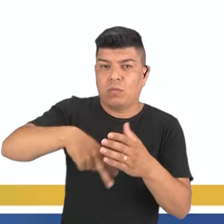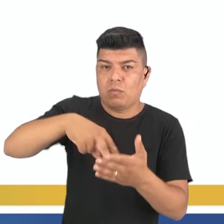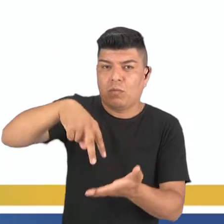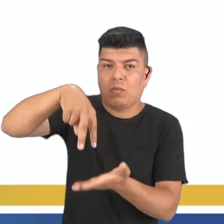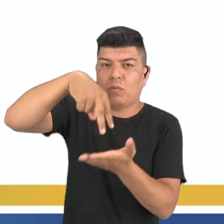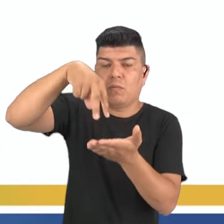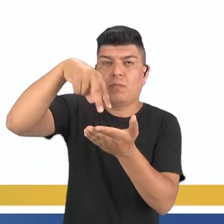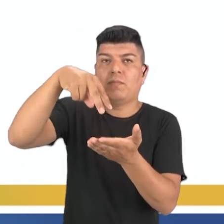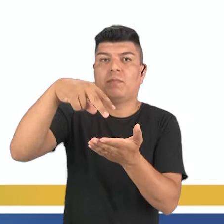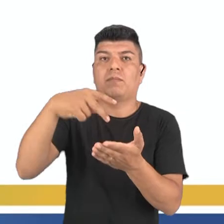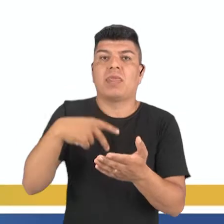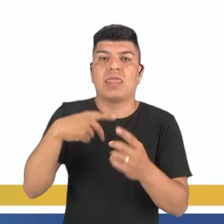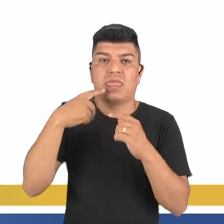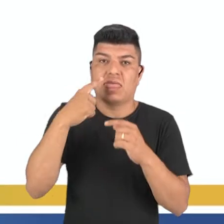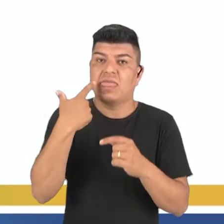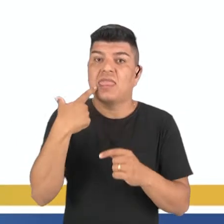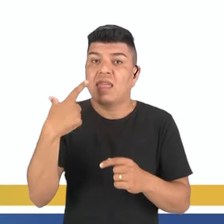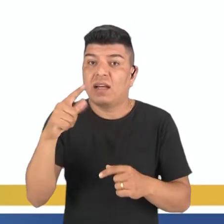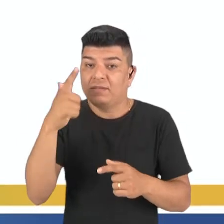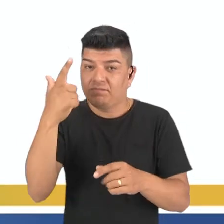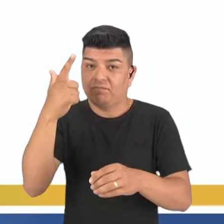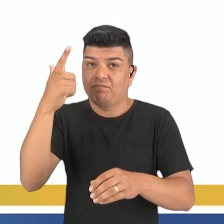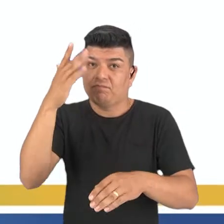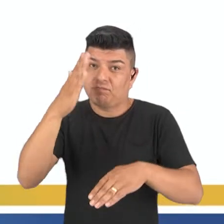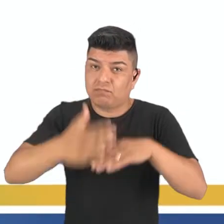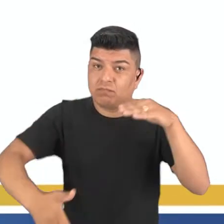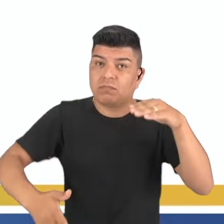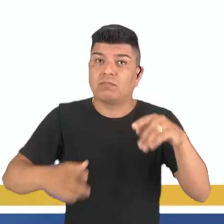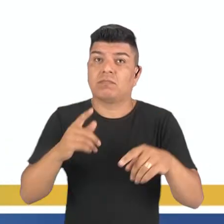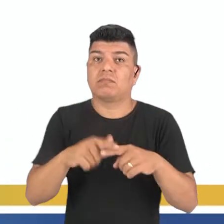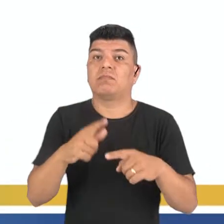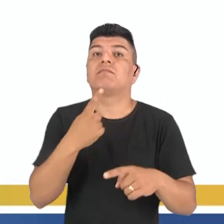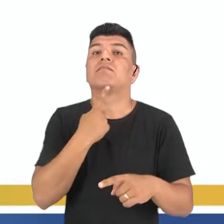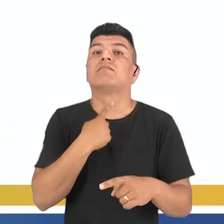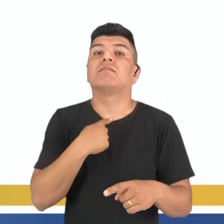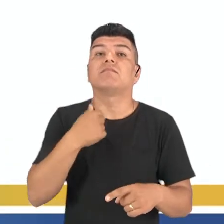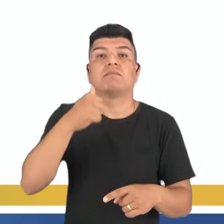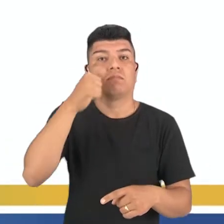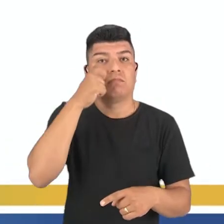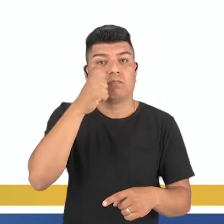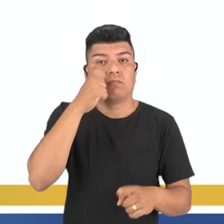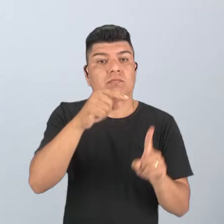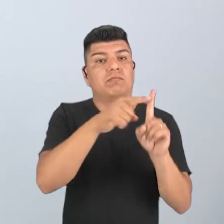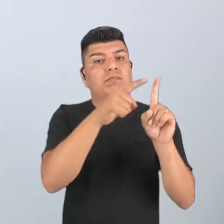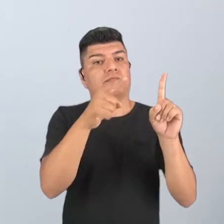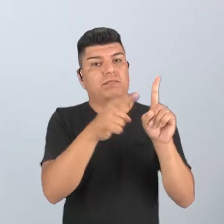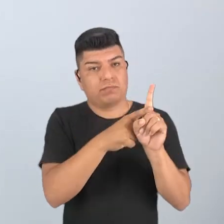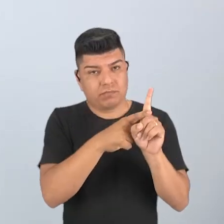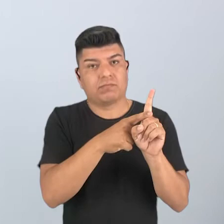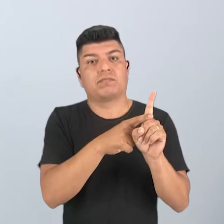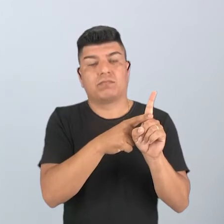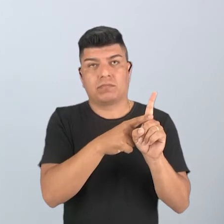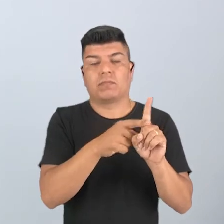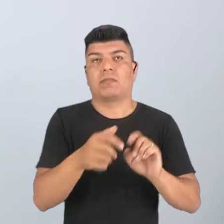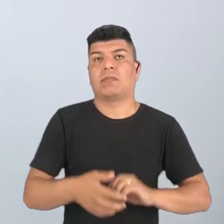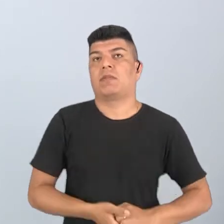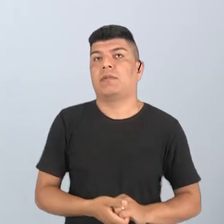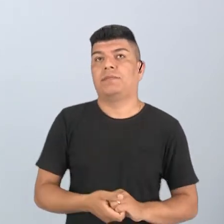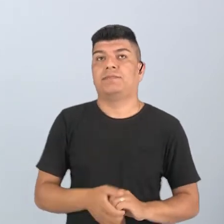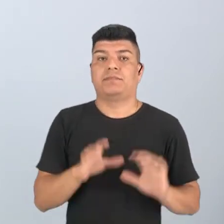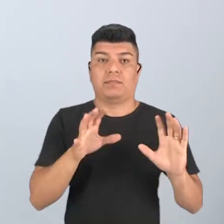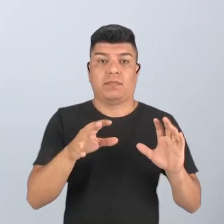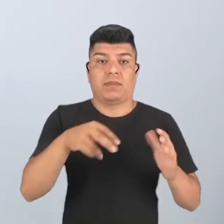ter sua língua cortada para satisfazer os desejos de uma mulher grávida. Veja só. Então,